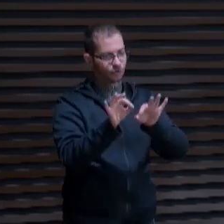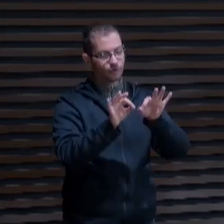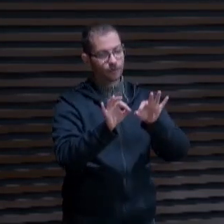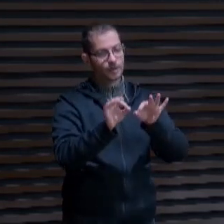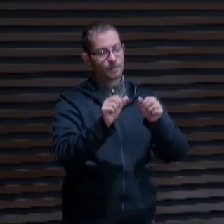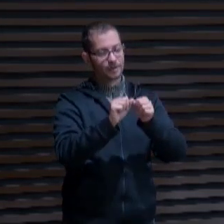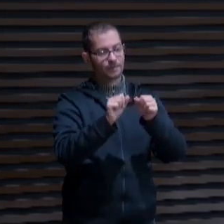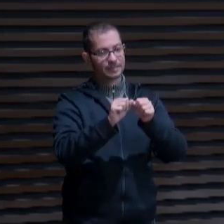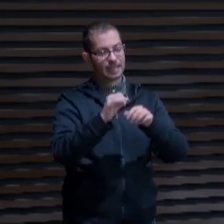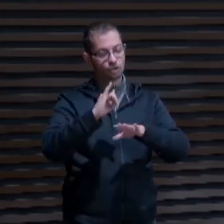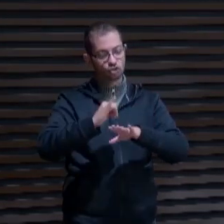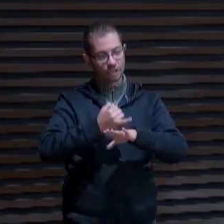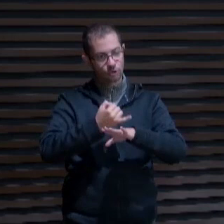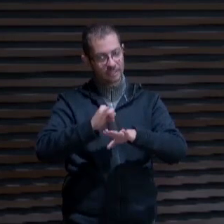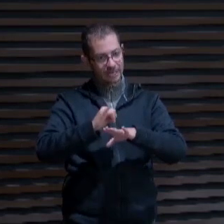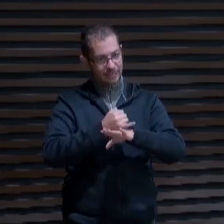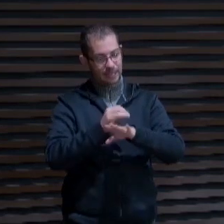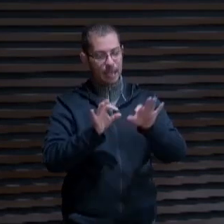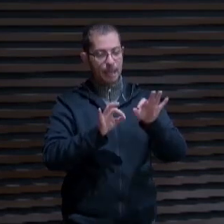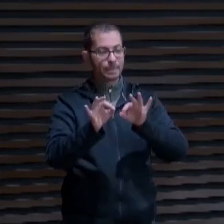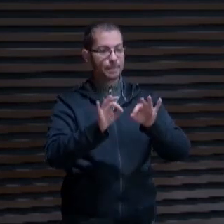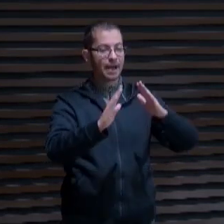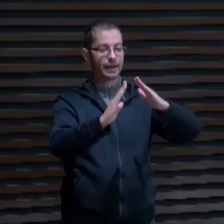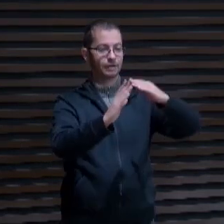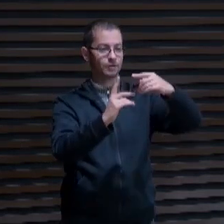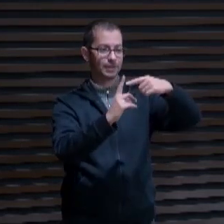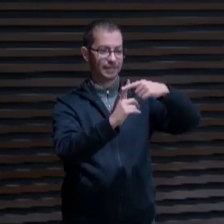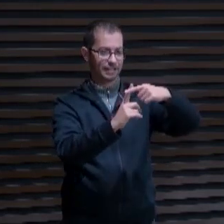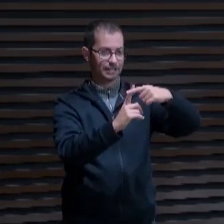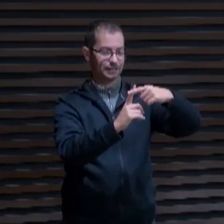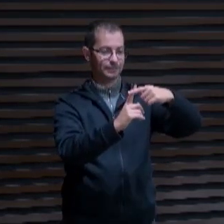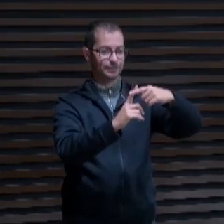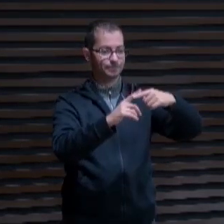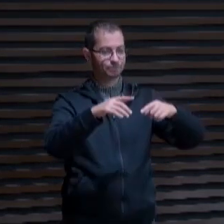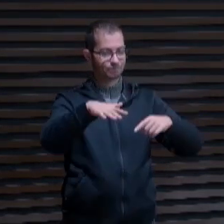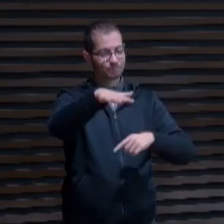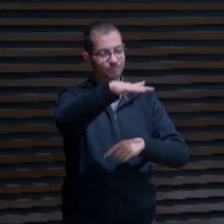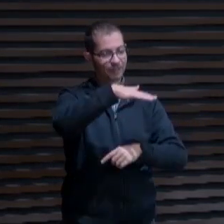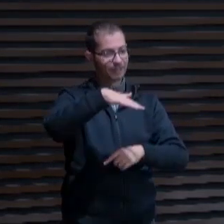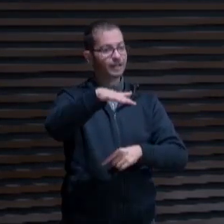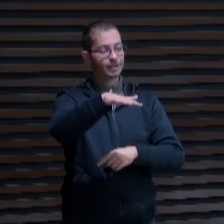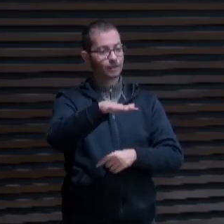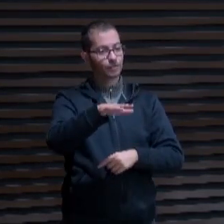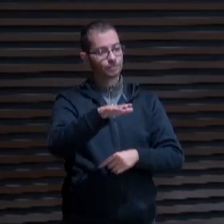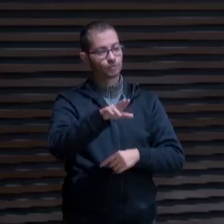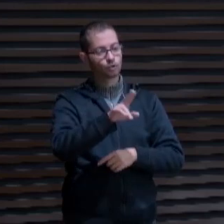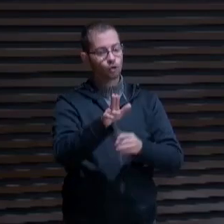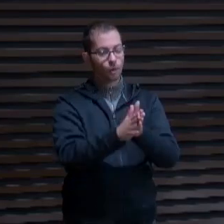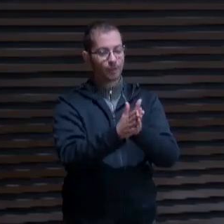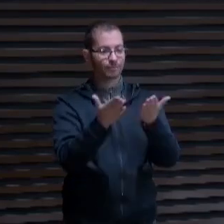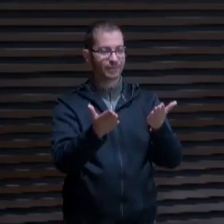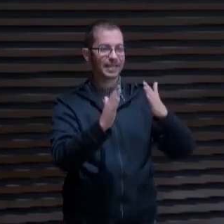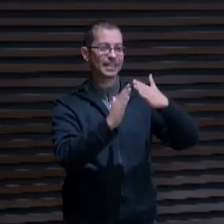Jerusalém, e prepara um tabernáculo. E esse tabernáculo nas Escrituras é chamado tabernáculo de